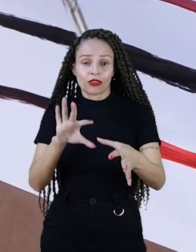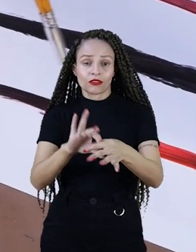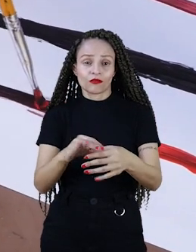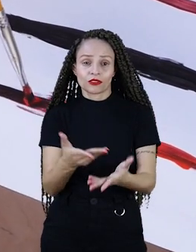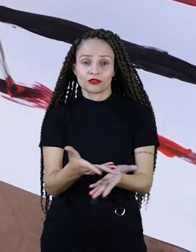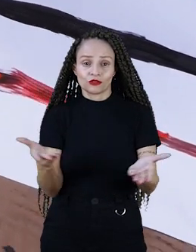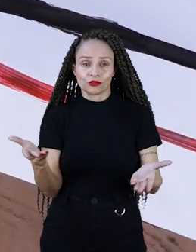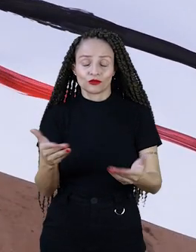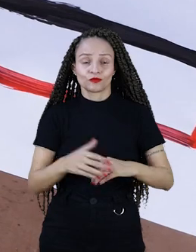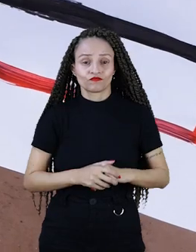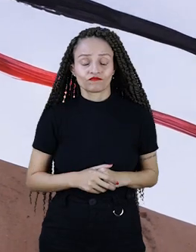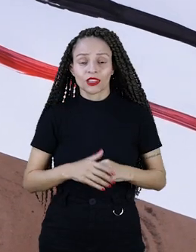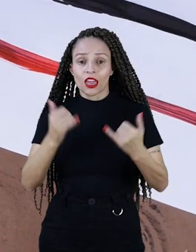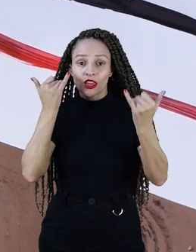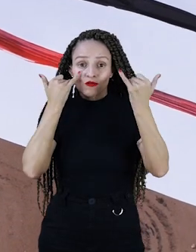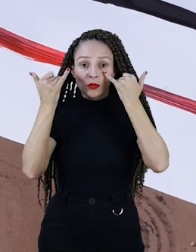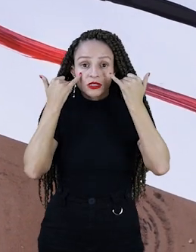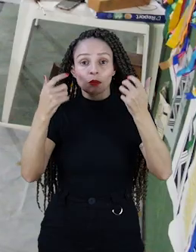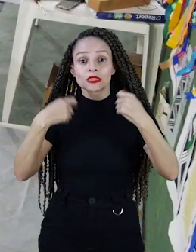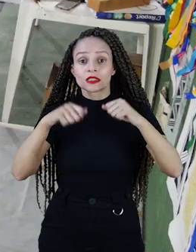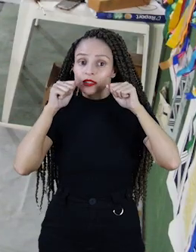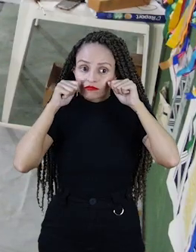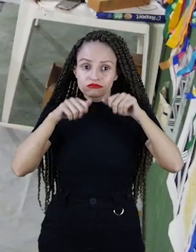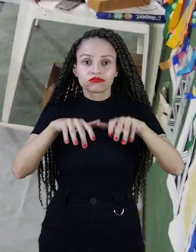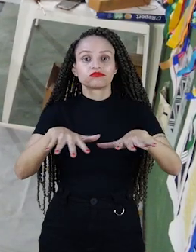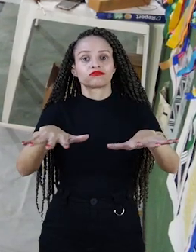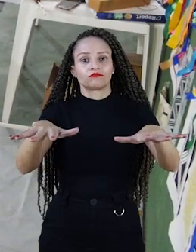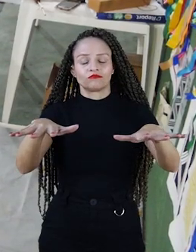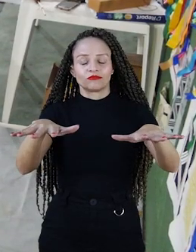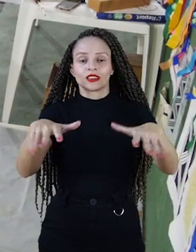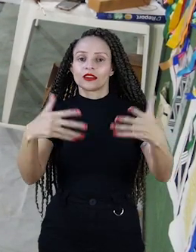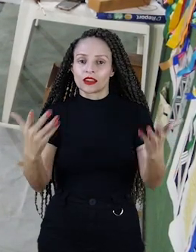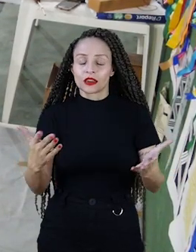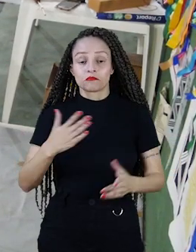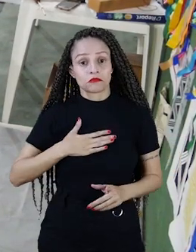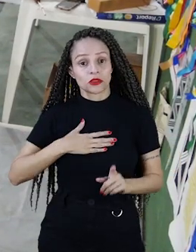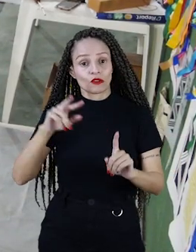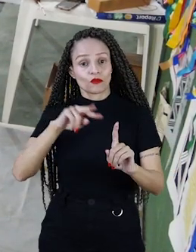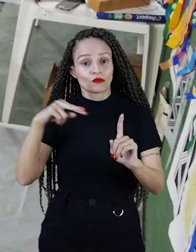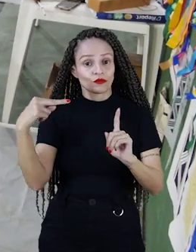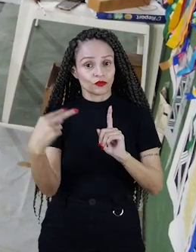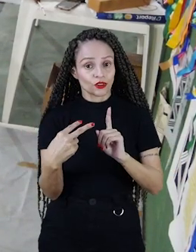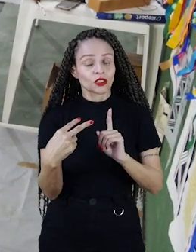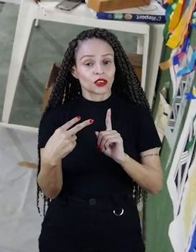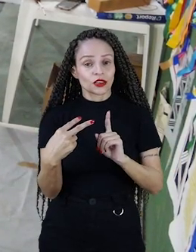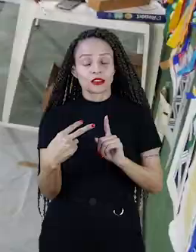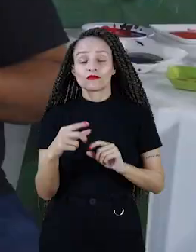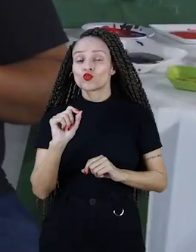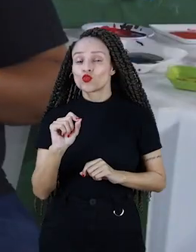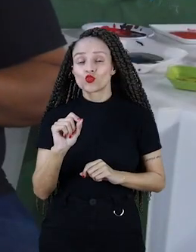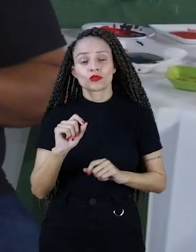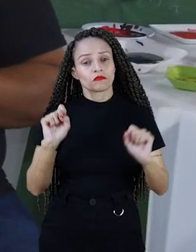disso. As informações precisam chegar em quem elas têm que chegar. E ao meu ver, os únicos